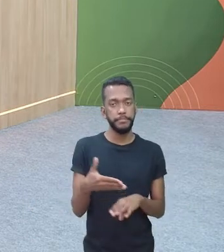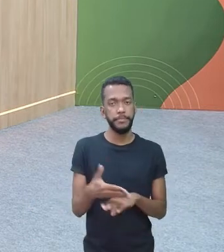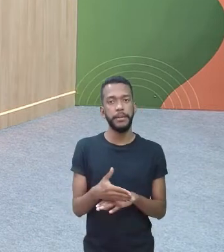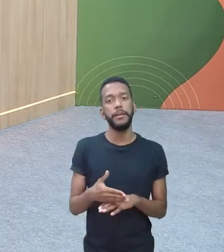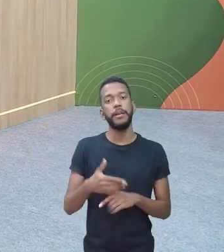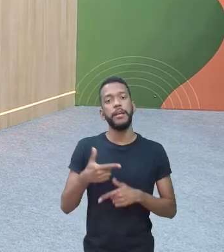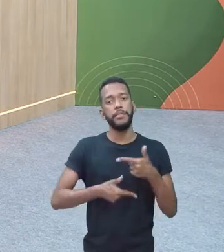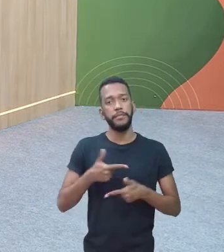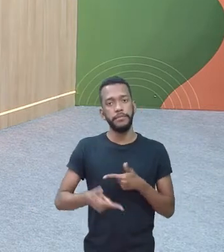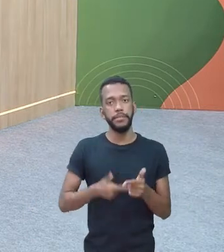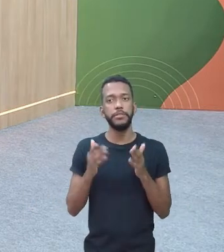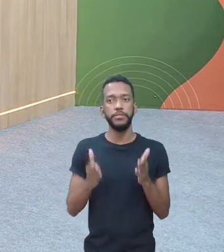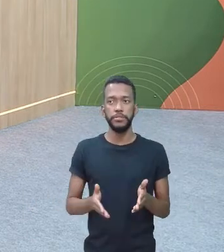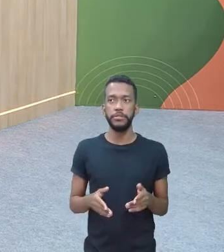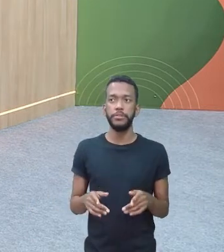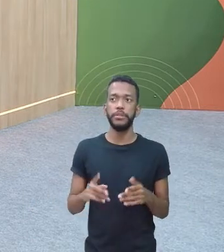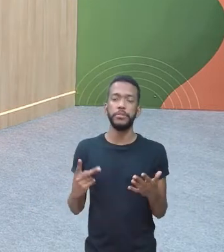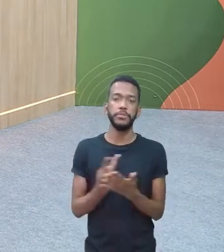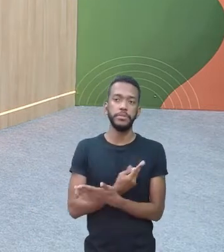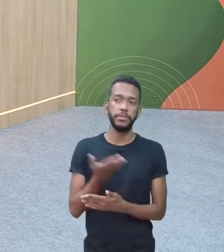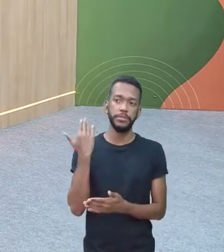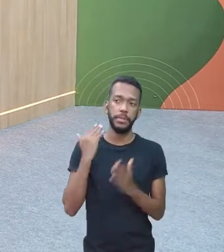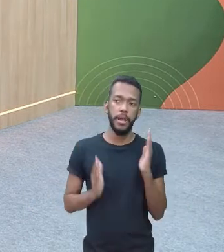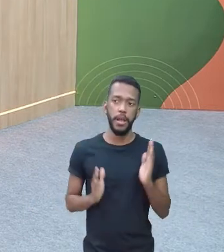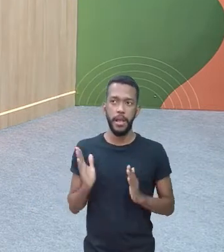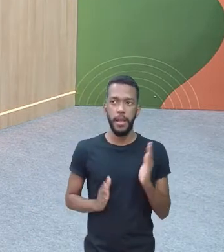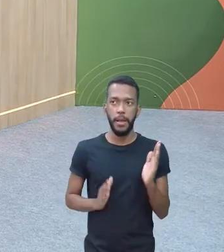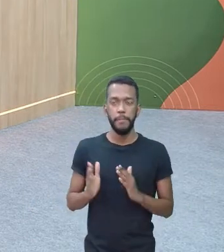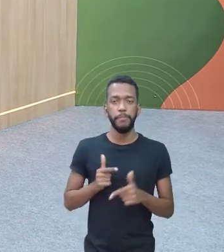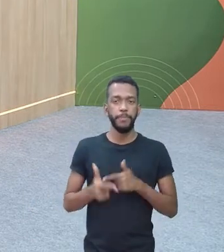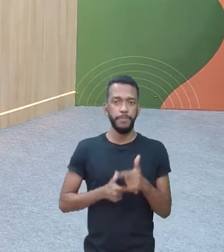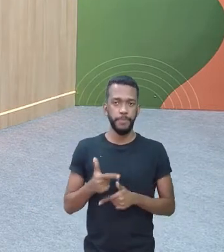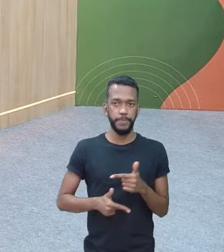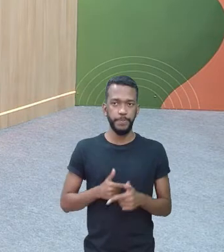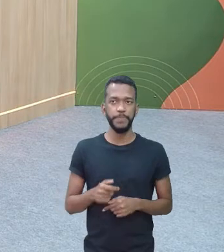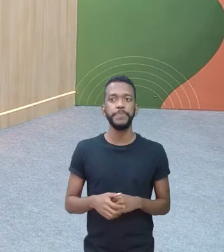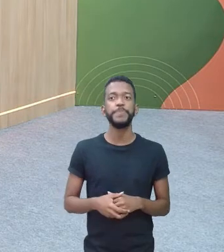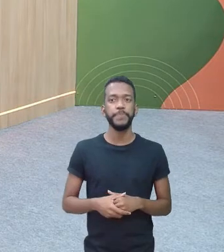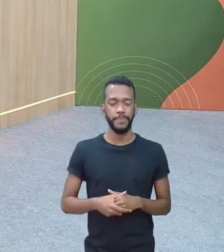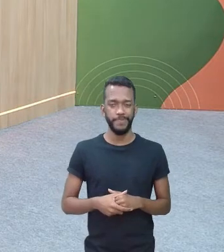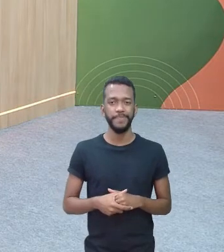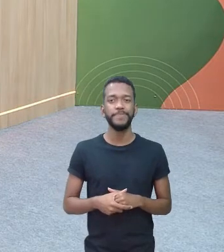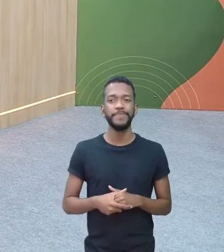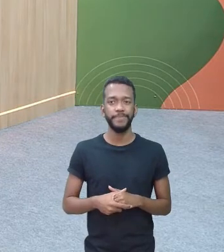atividades que aconteciam na época, né? As atividades esportivas, inclusive.